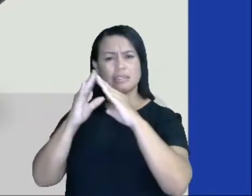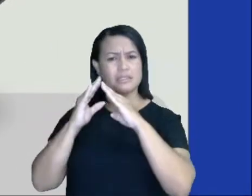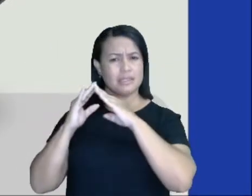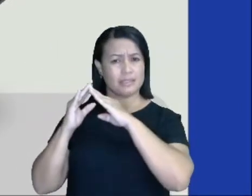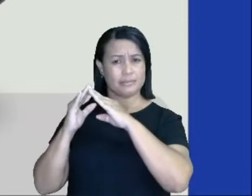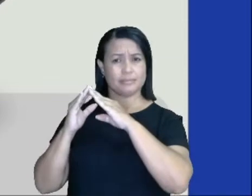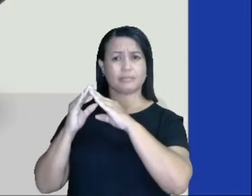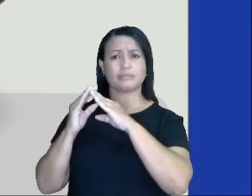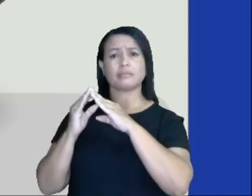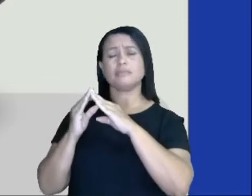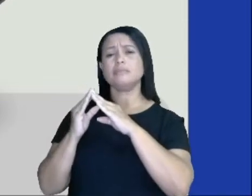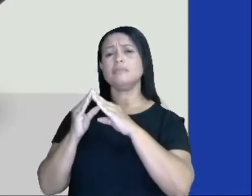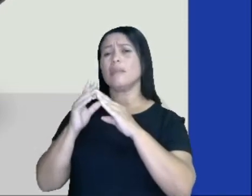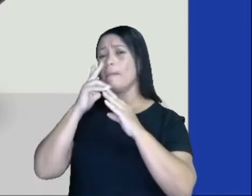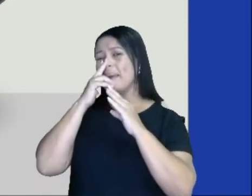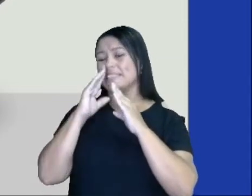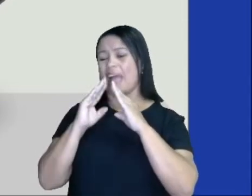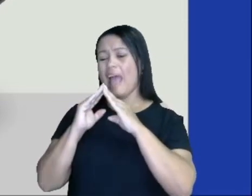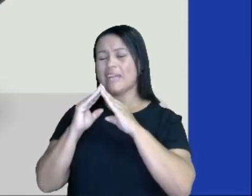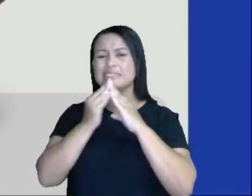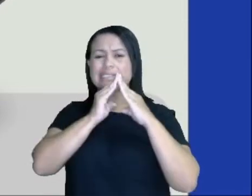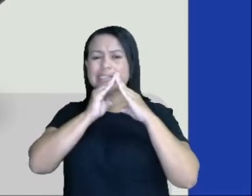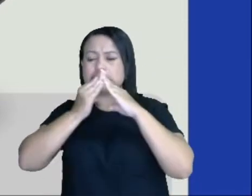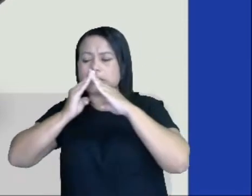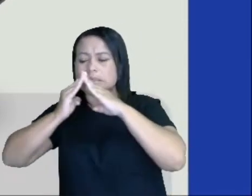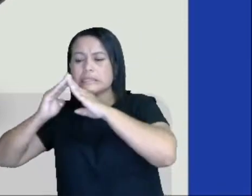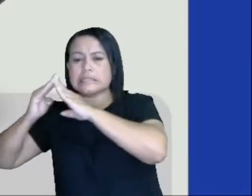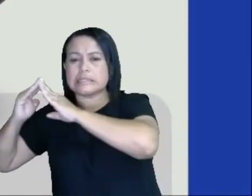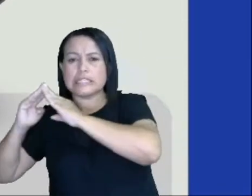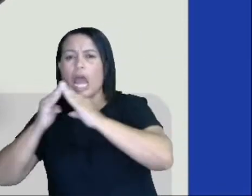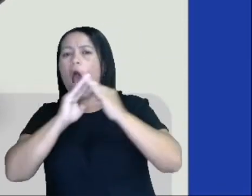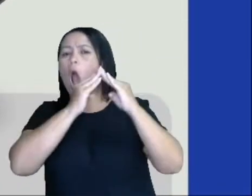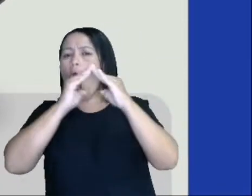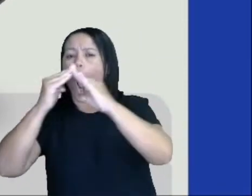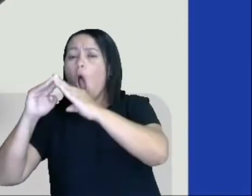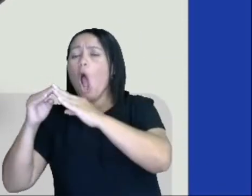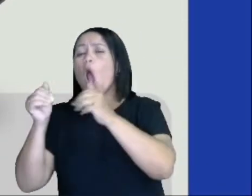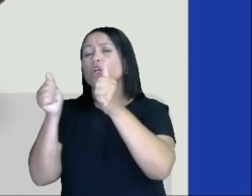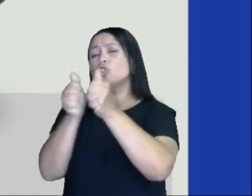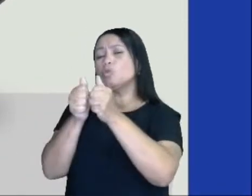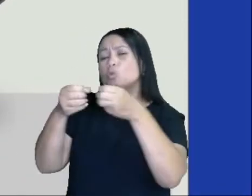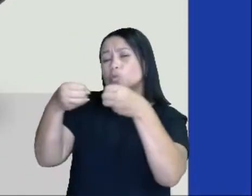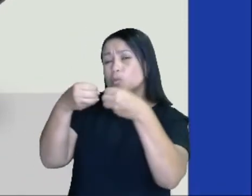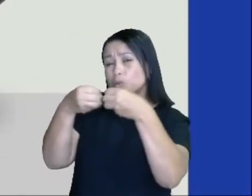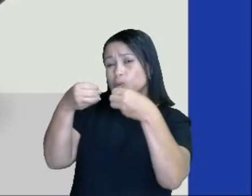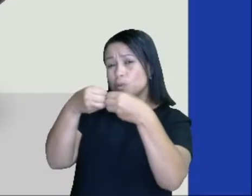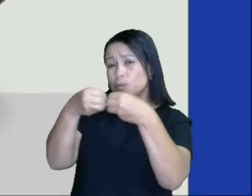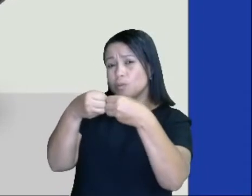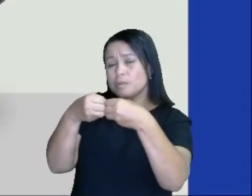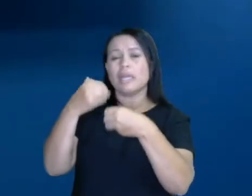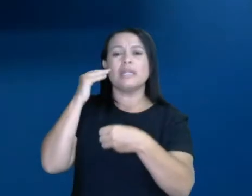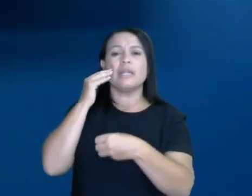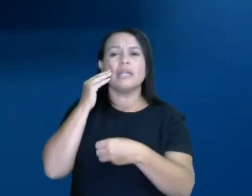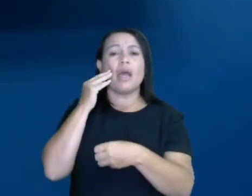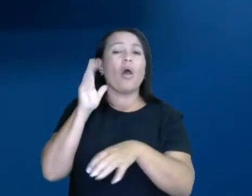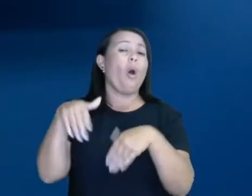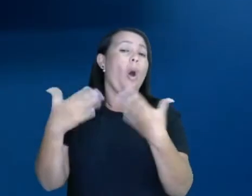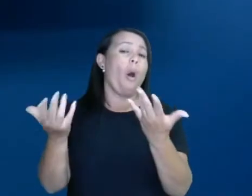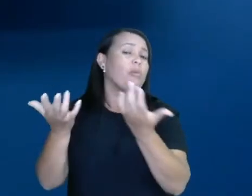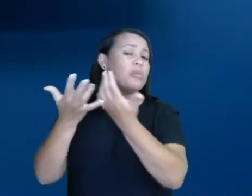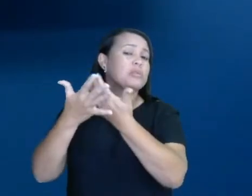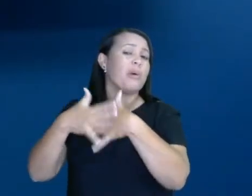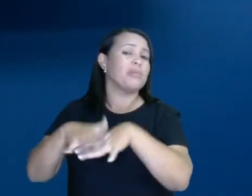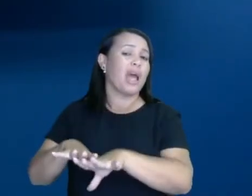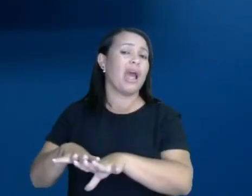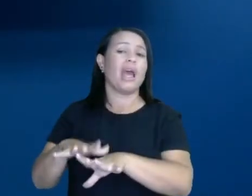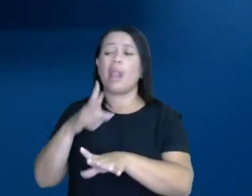que uma colada na outra, quase não tem janela, né? É tudo feito assim, de forma o quê? Espontânea.